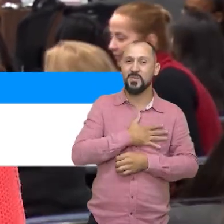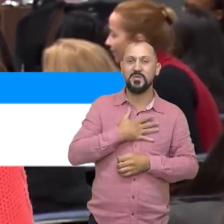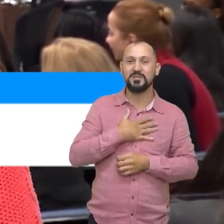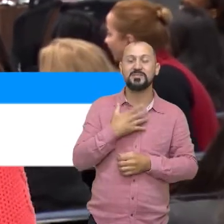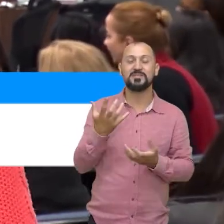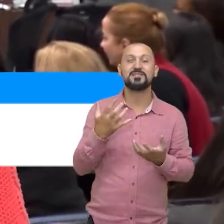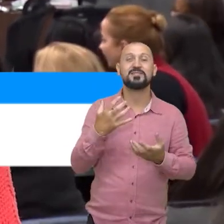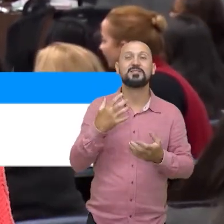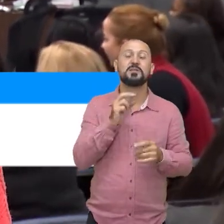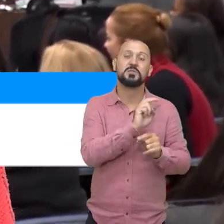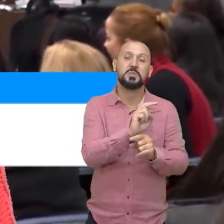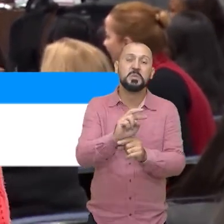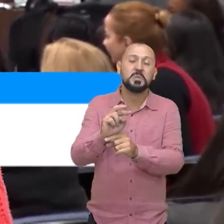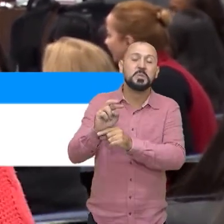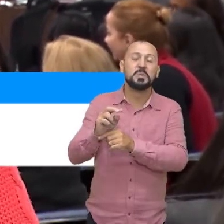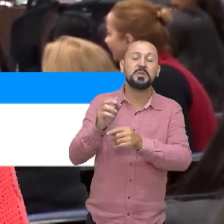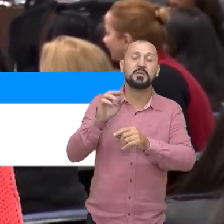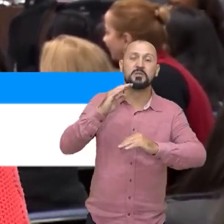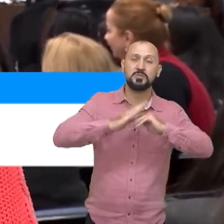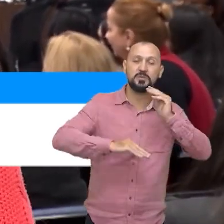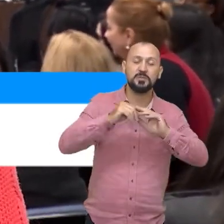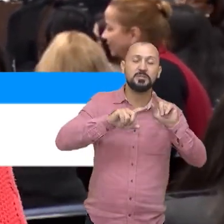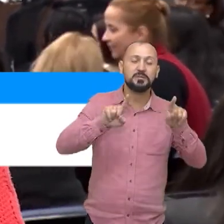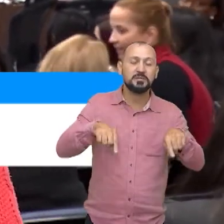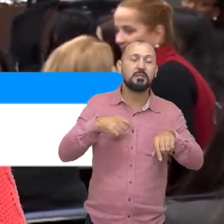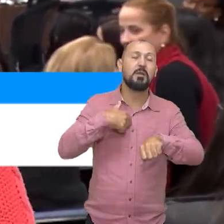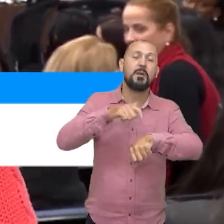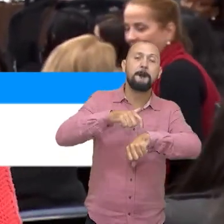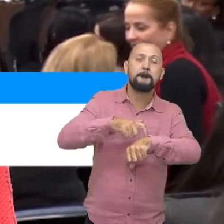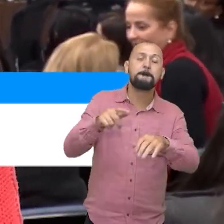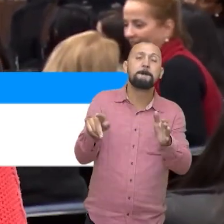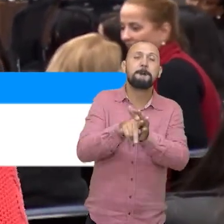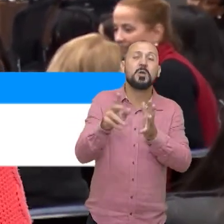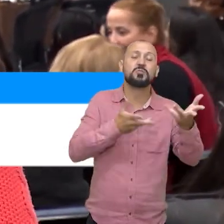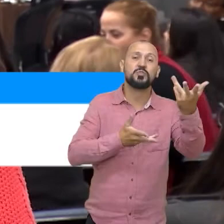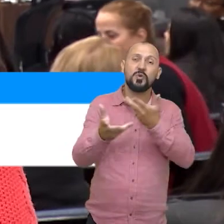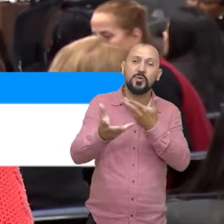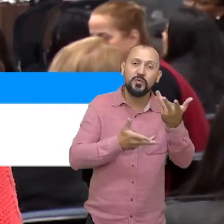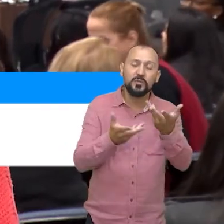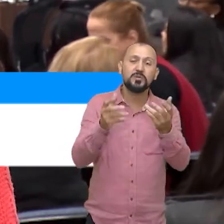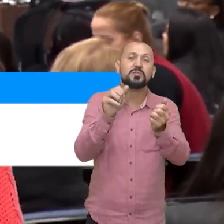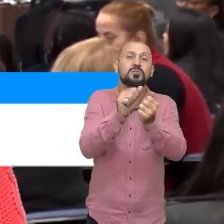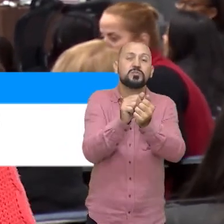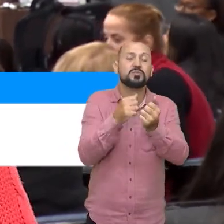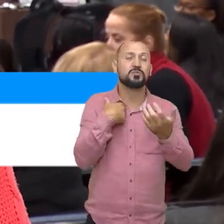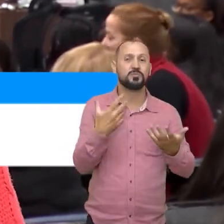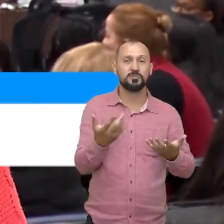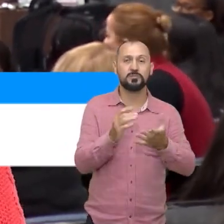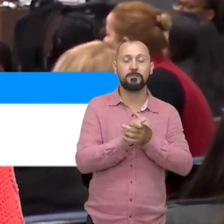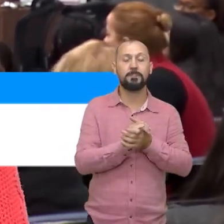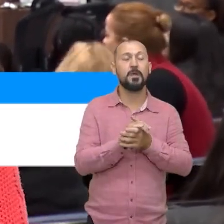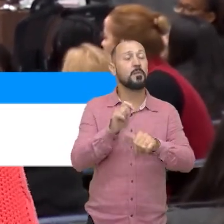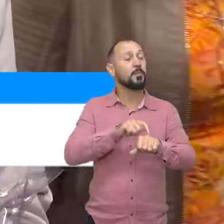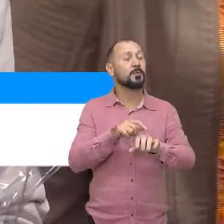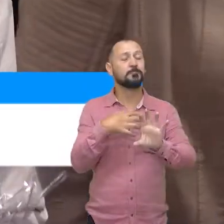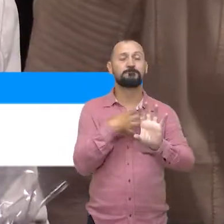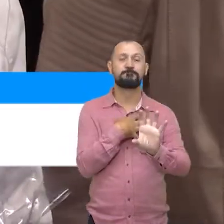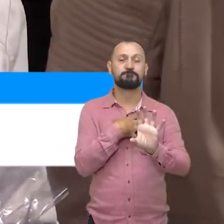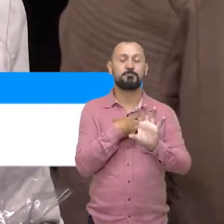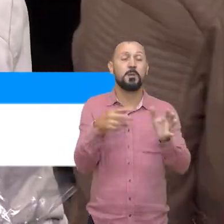E foi muito gostoso sentir que a casa assim, cuida do servidor, que a gente pode ter esses momentos de confraternização, de nos